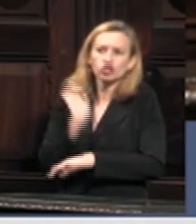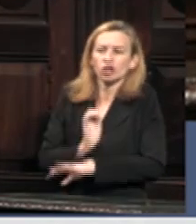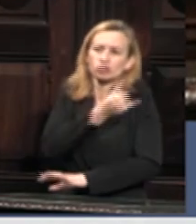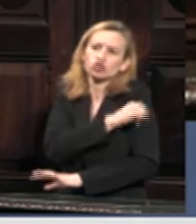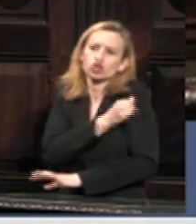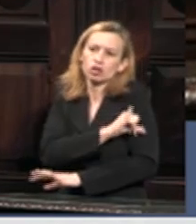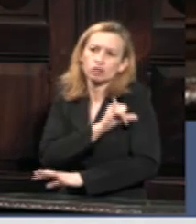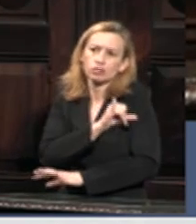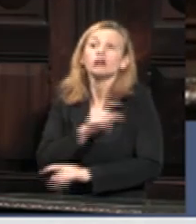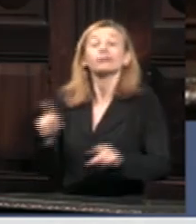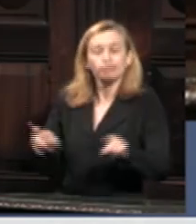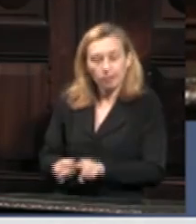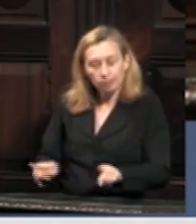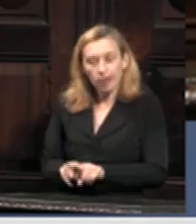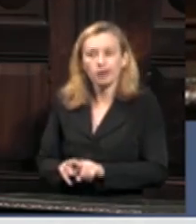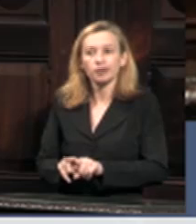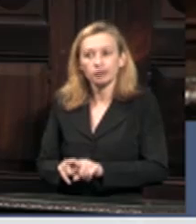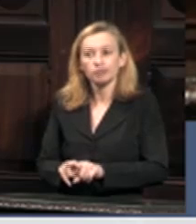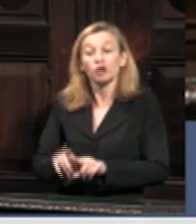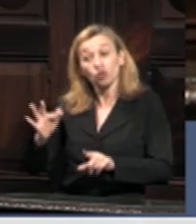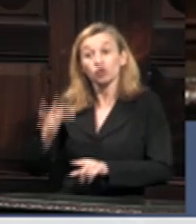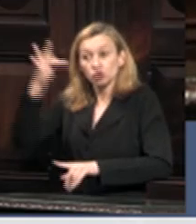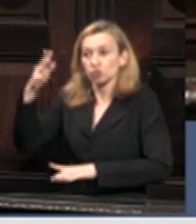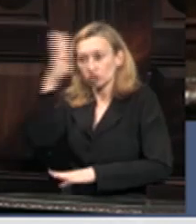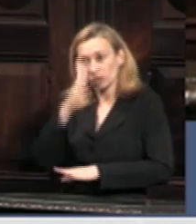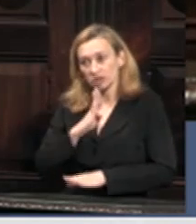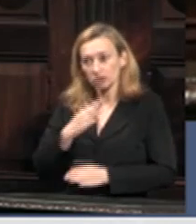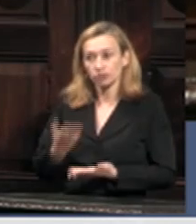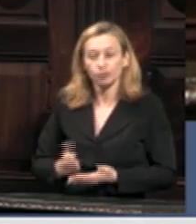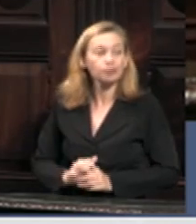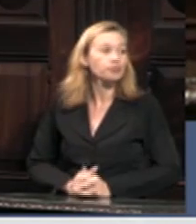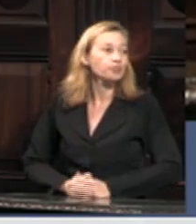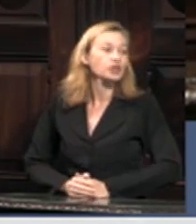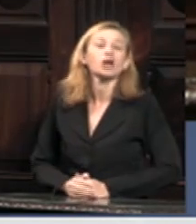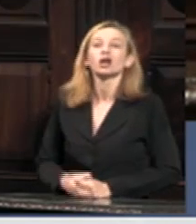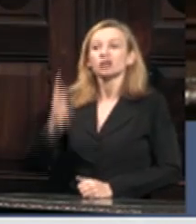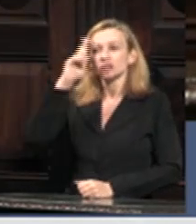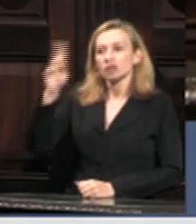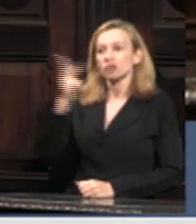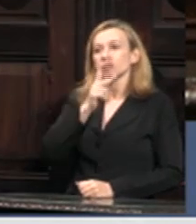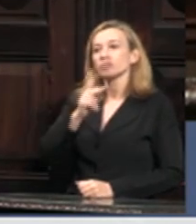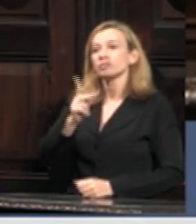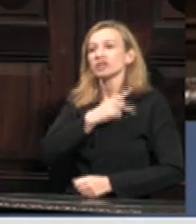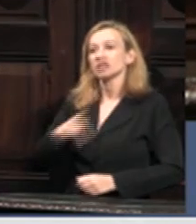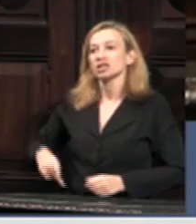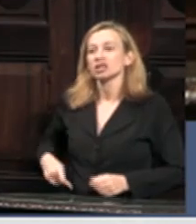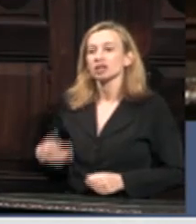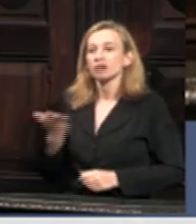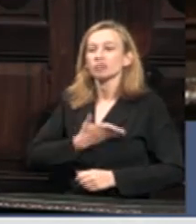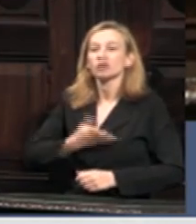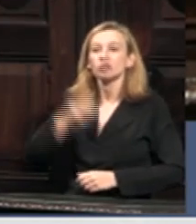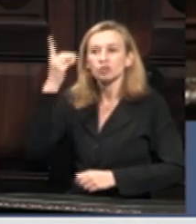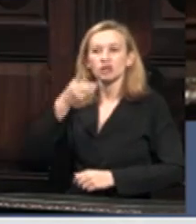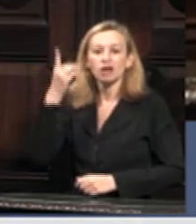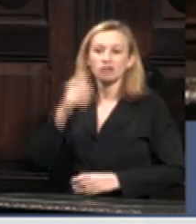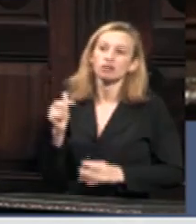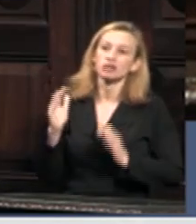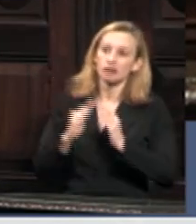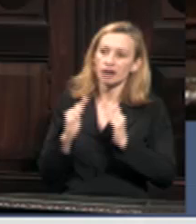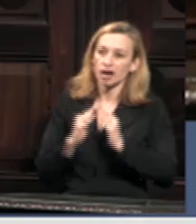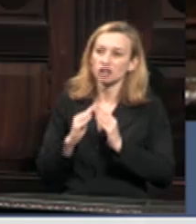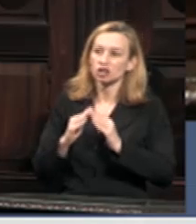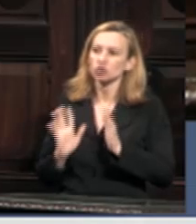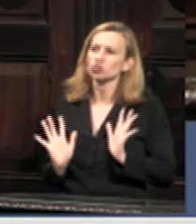Rio de Janeiro e também pelo futuro do Brasil. Senhor presidente, senhoras e senhores deputados, essa casa,